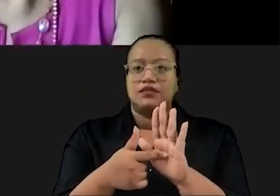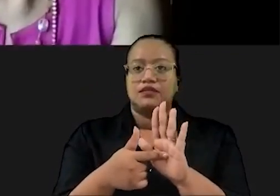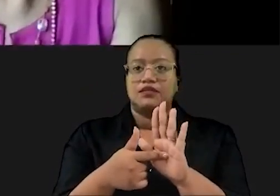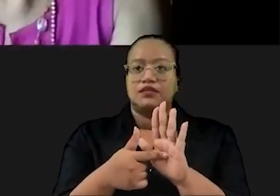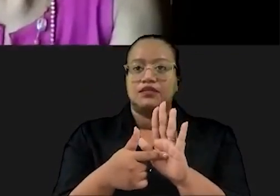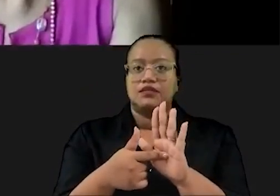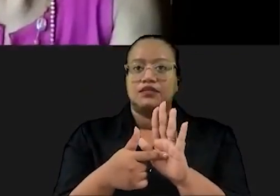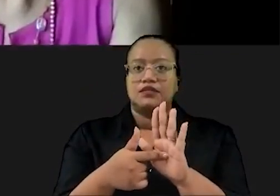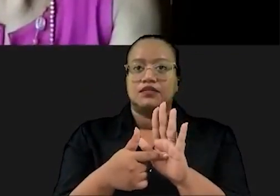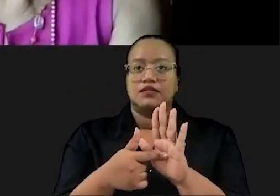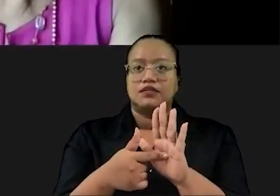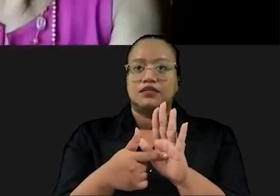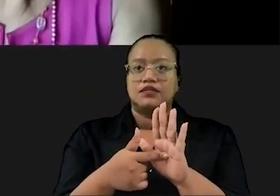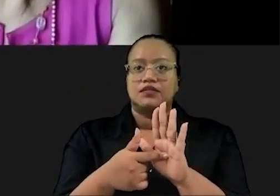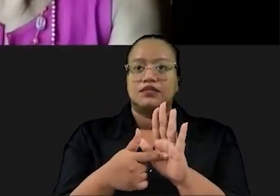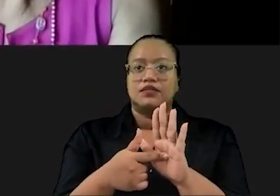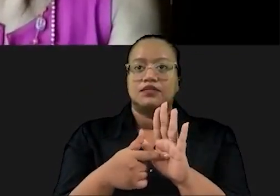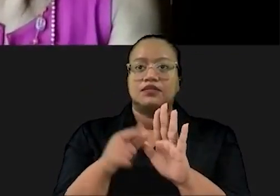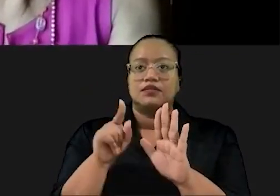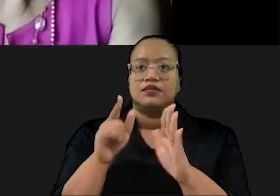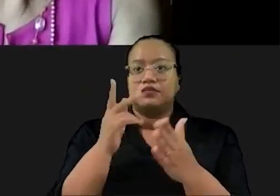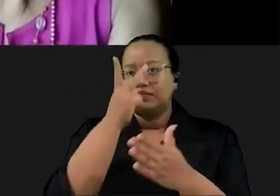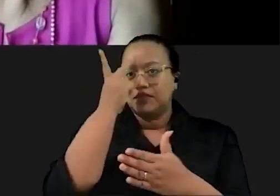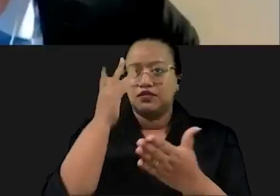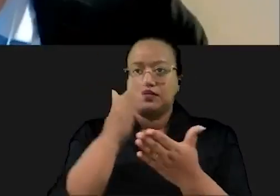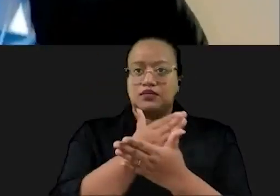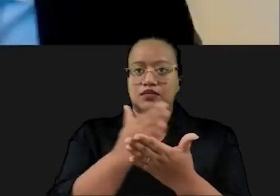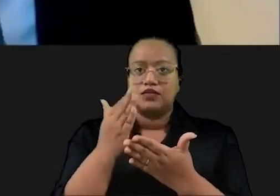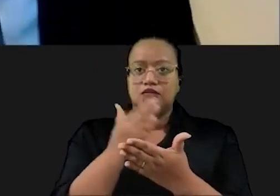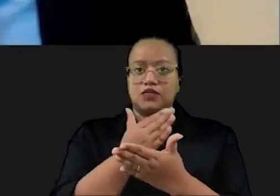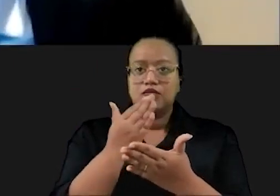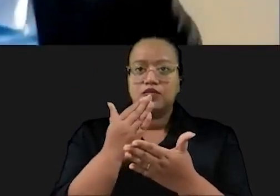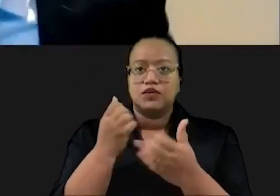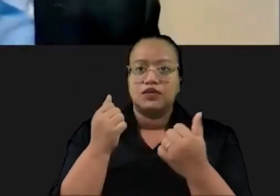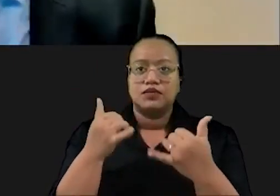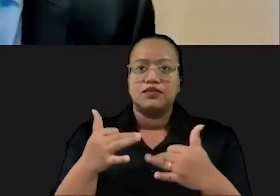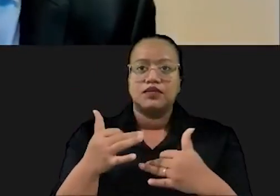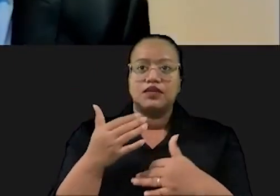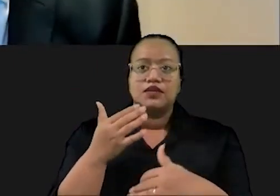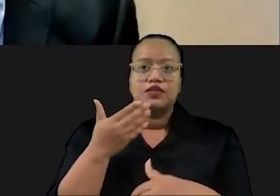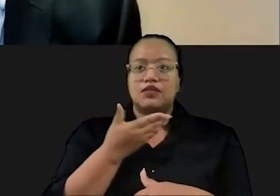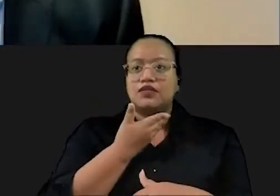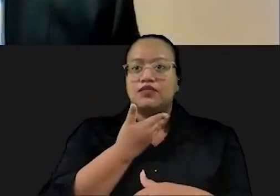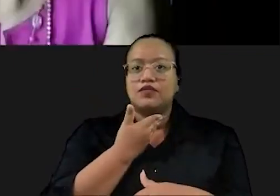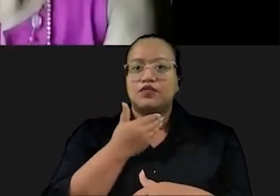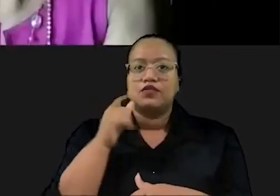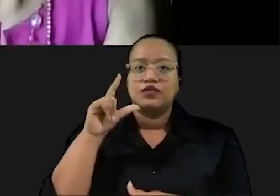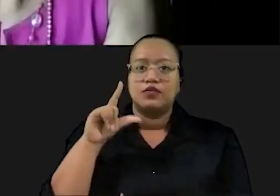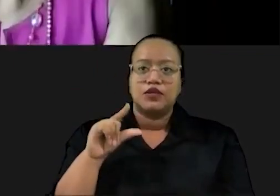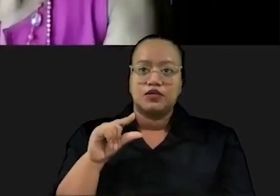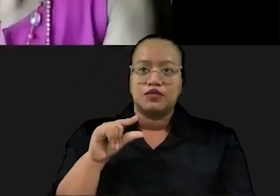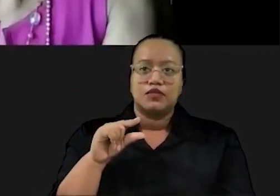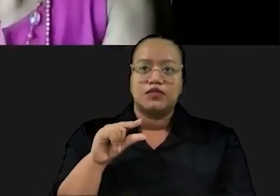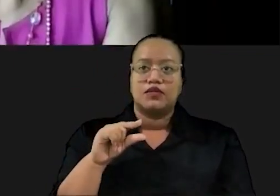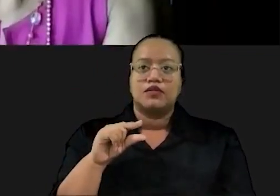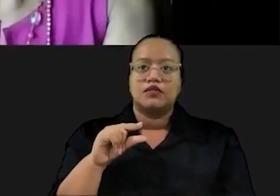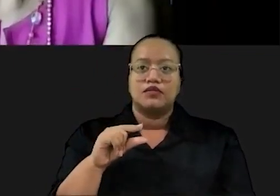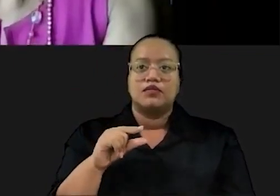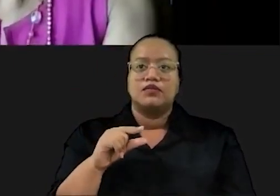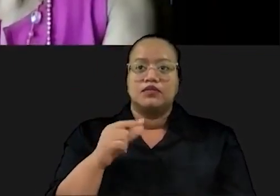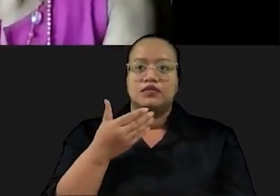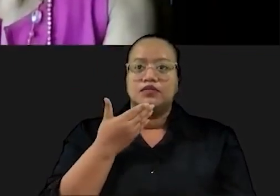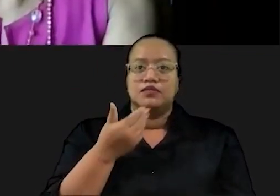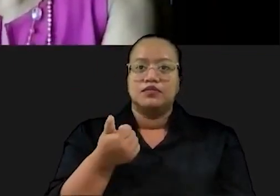está baixo. Será que você não está um pouco distante? Está baixo? Isso, agora melhorou. Tá, pode ser, eu acho que eu estava um pouco